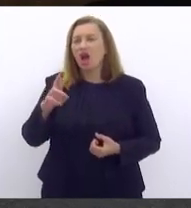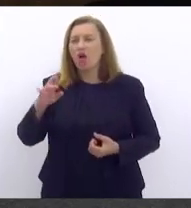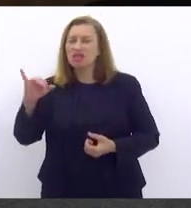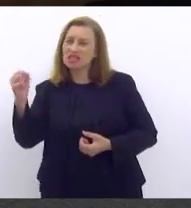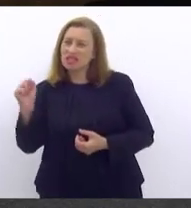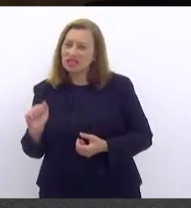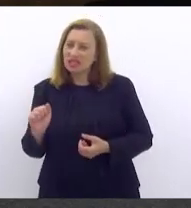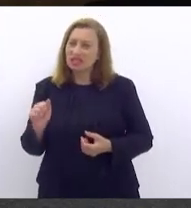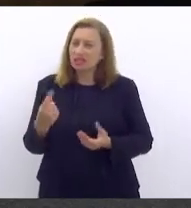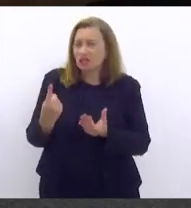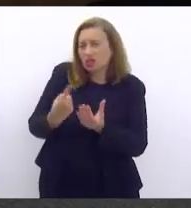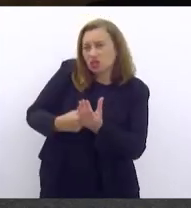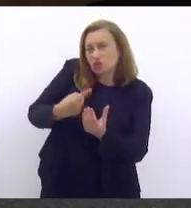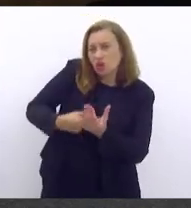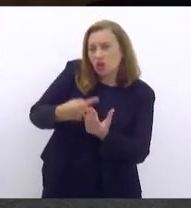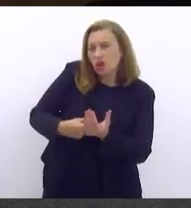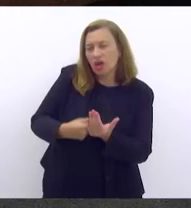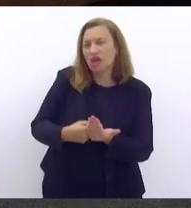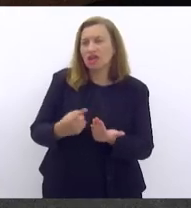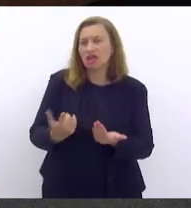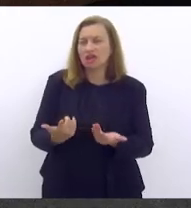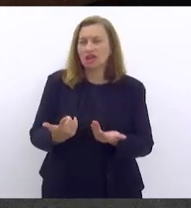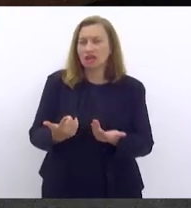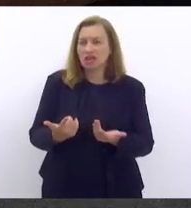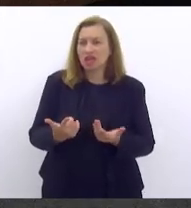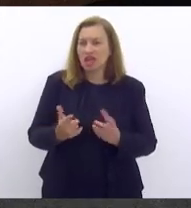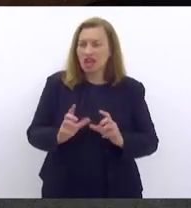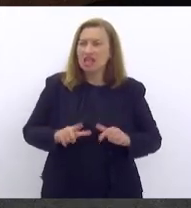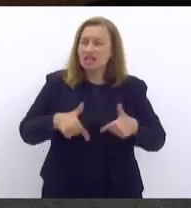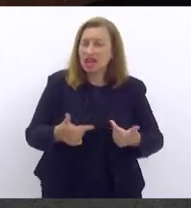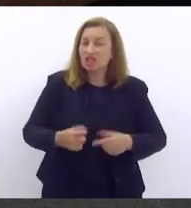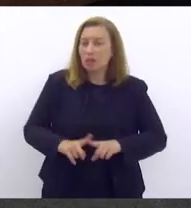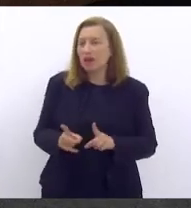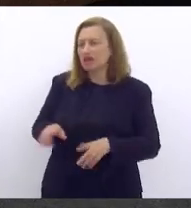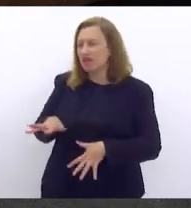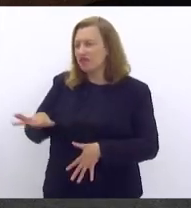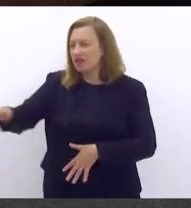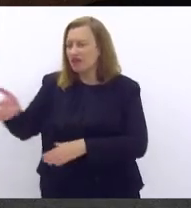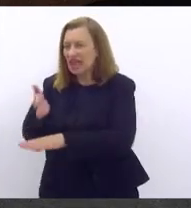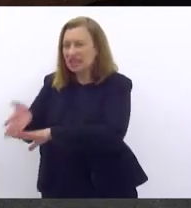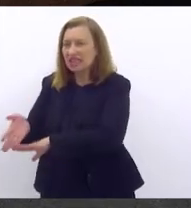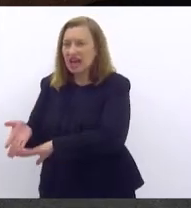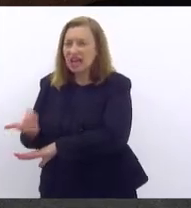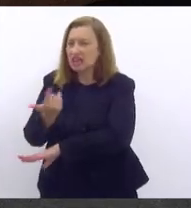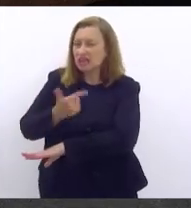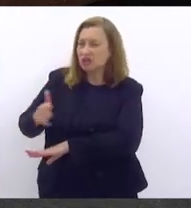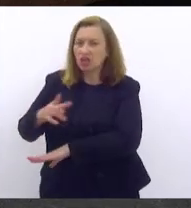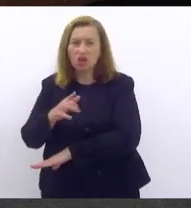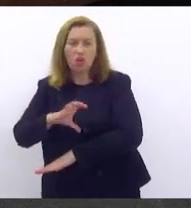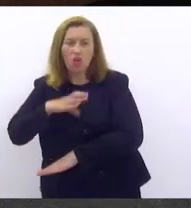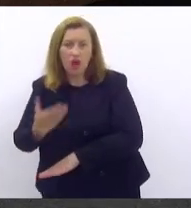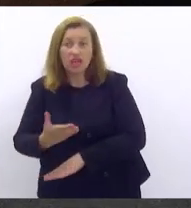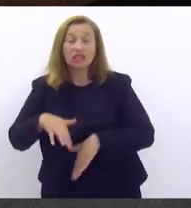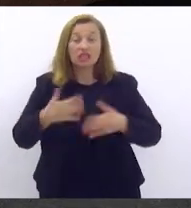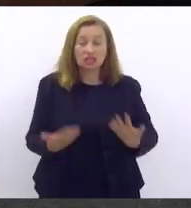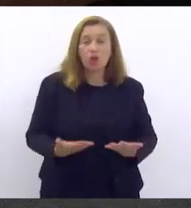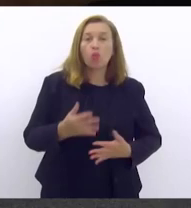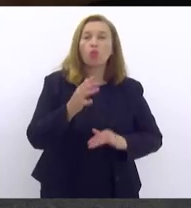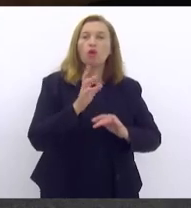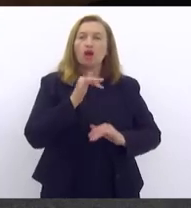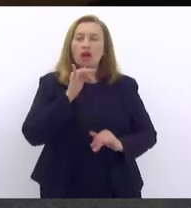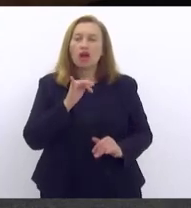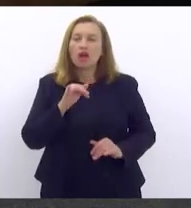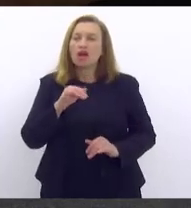lá na favela para pegar vagabundo com moto roubada, não tem disposição. Então, um recado aqui para os prefeitos, que nós